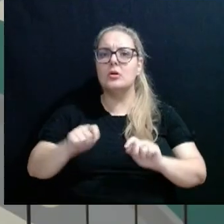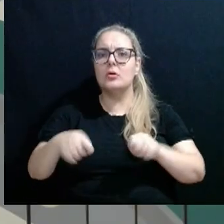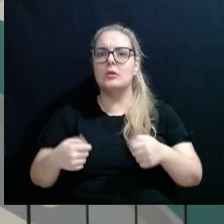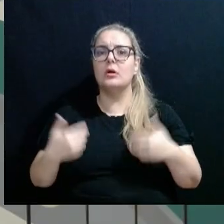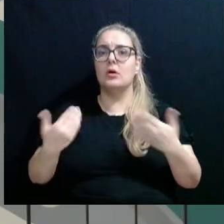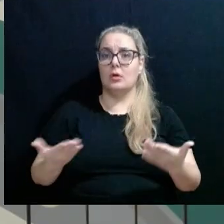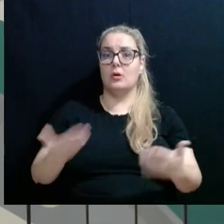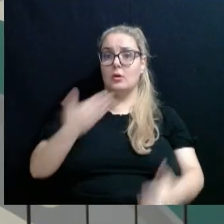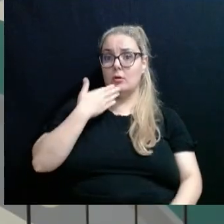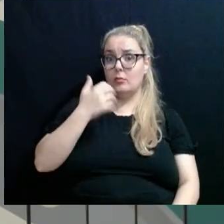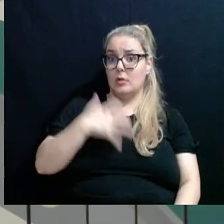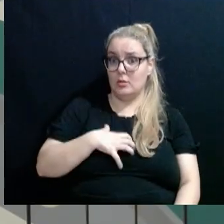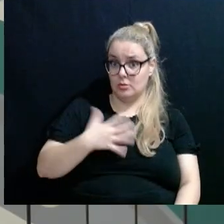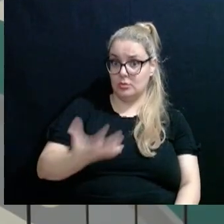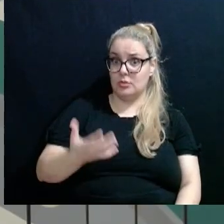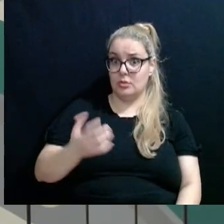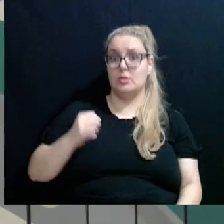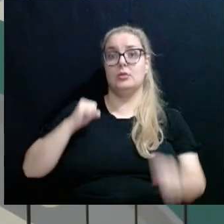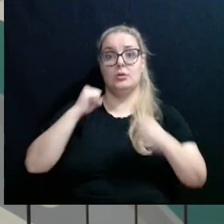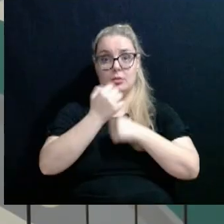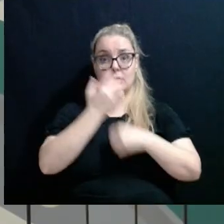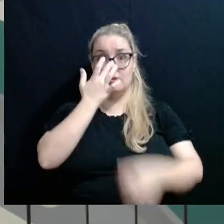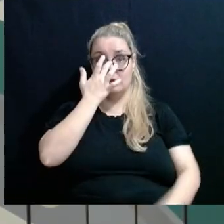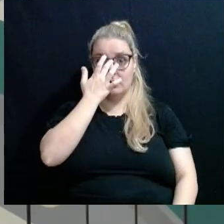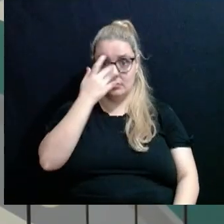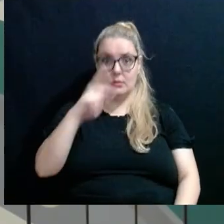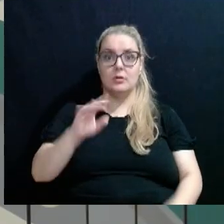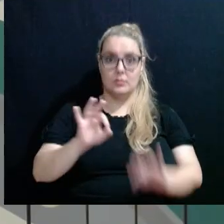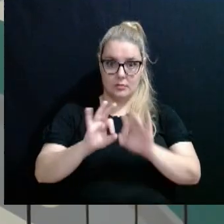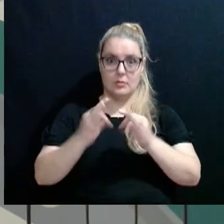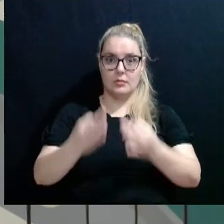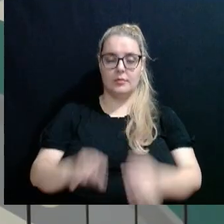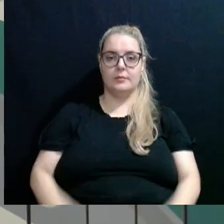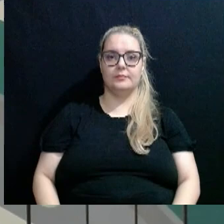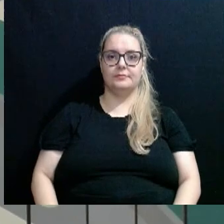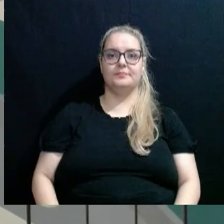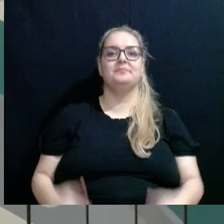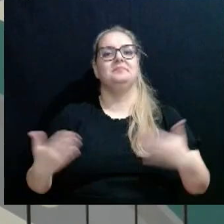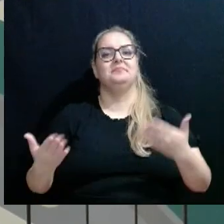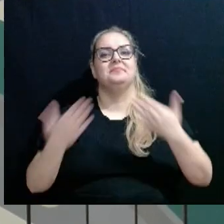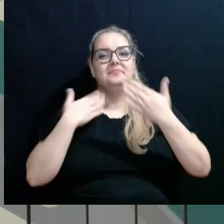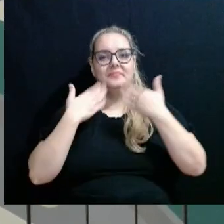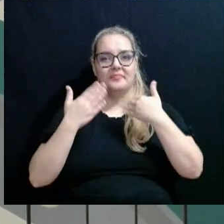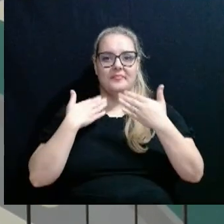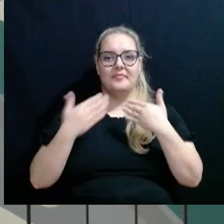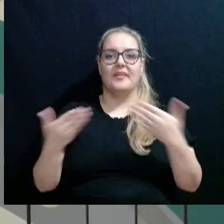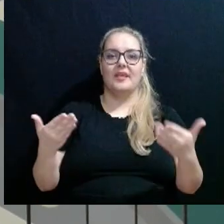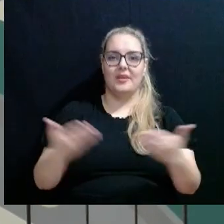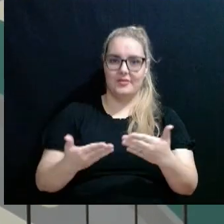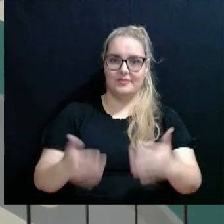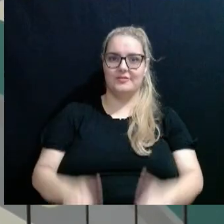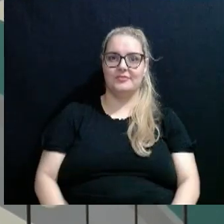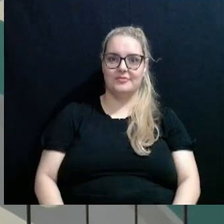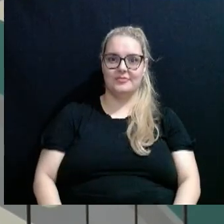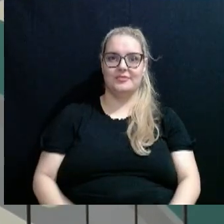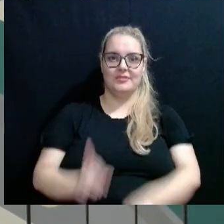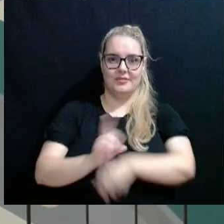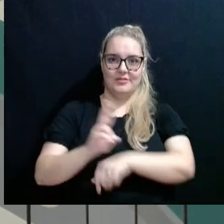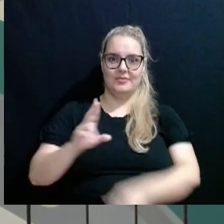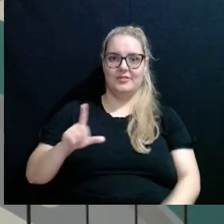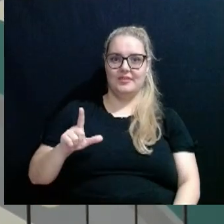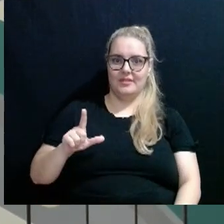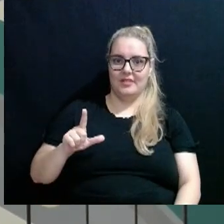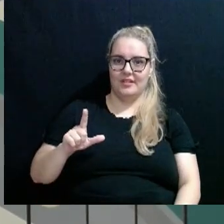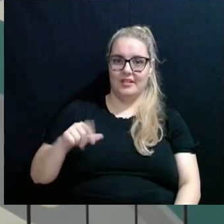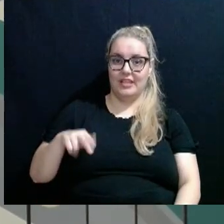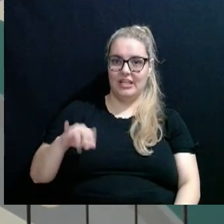os sintomas e qual a melhor forma de proteger a sua família? Para isso, conversamos agora com o